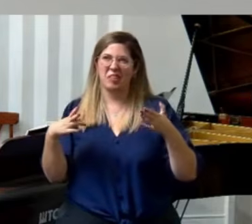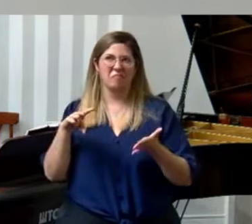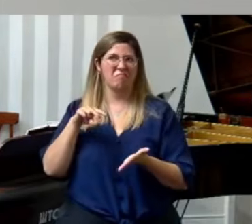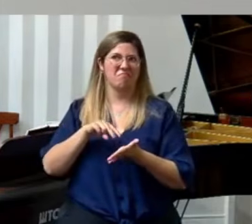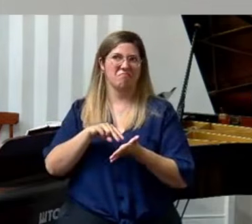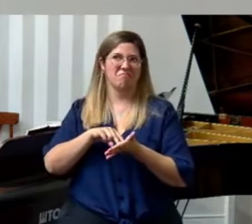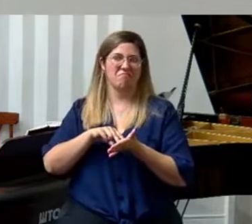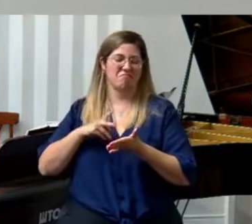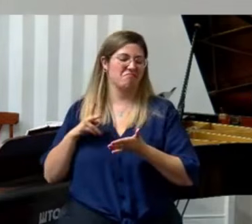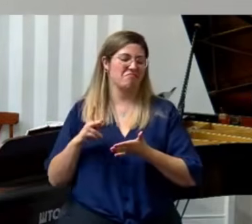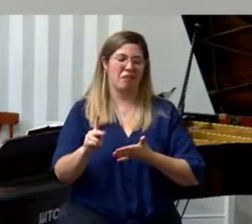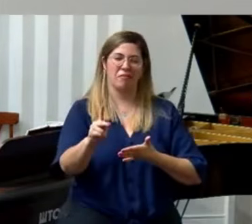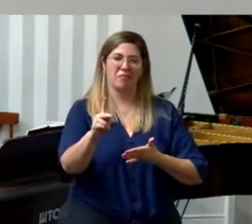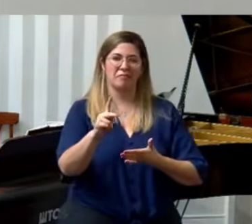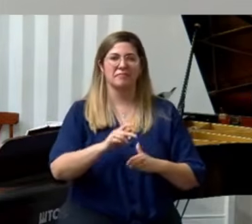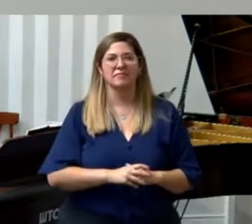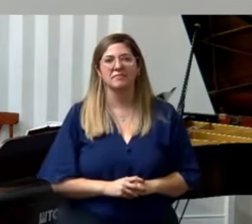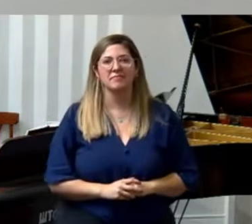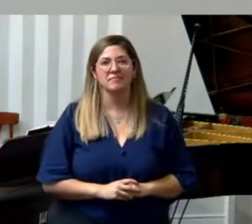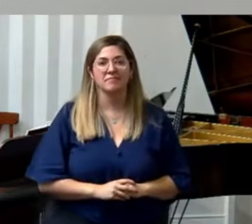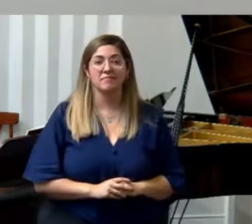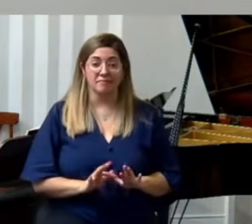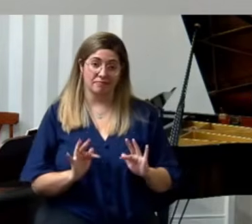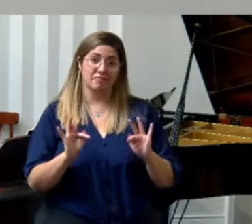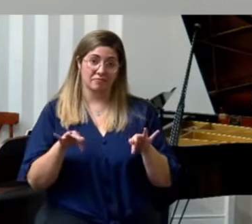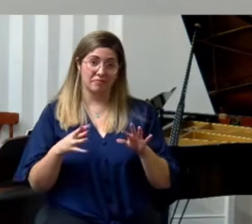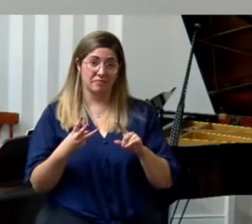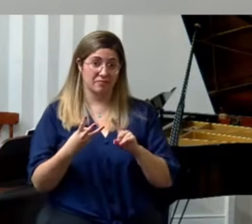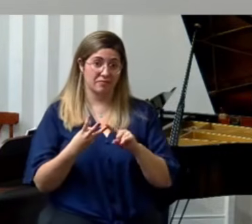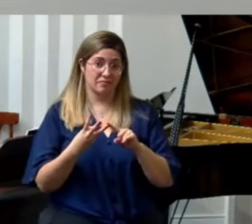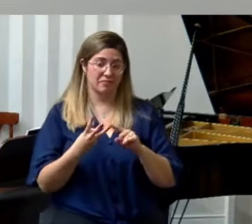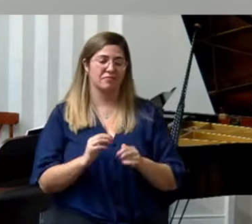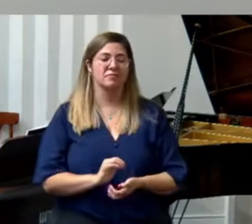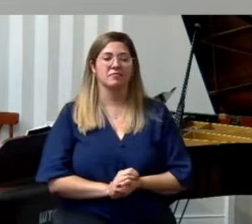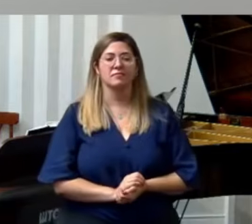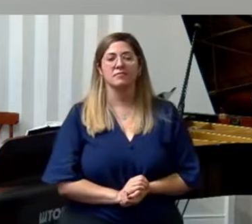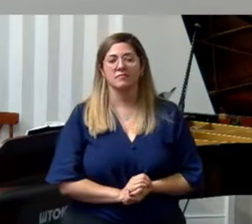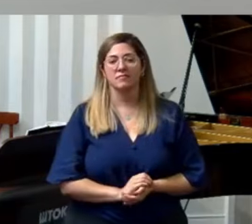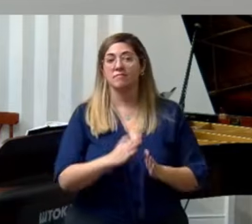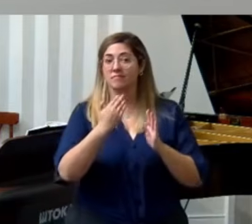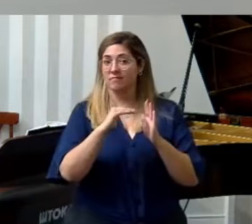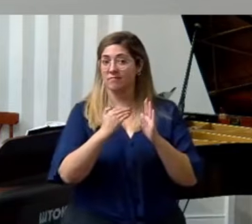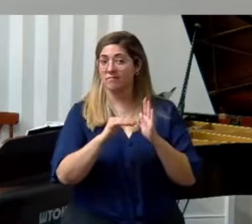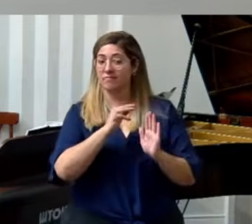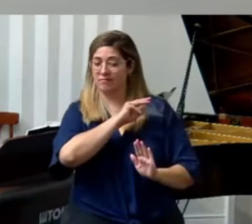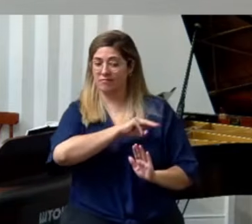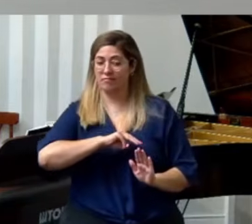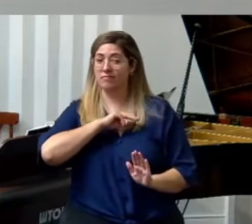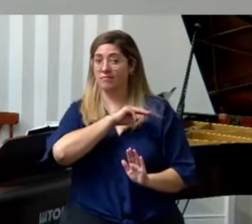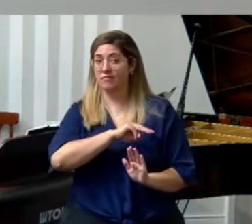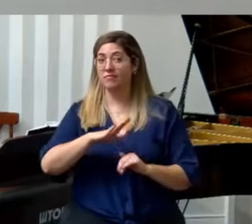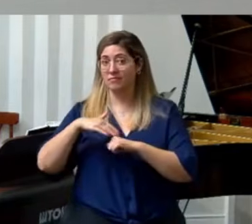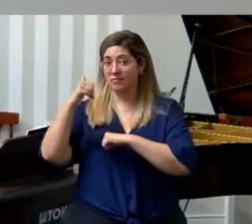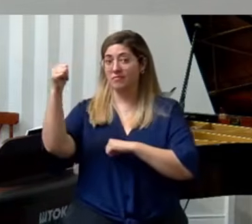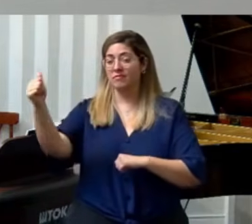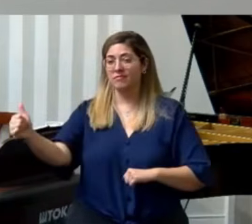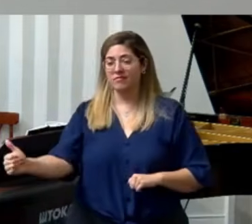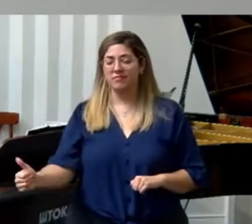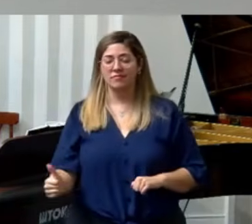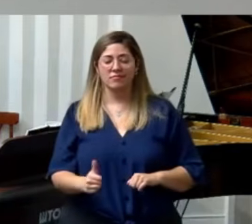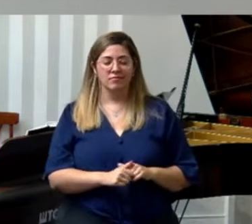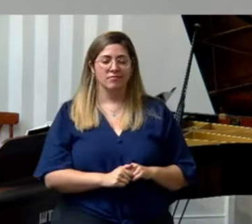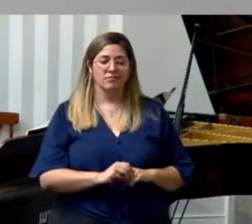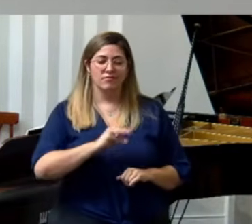missão. Por fim, este projeto, esta missão, é